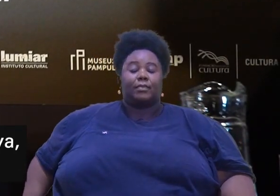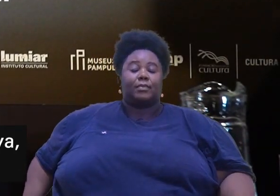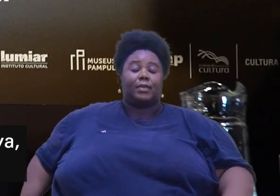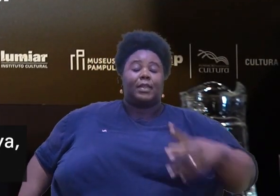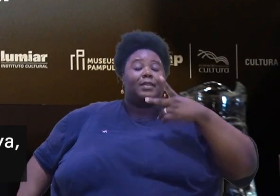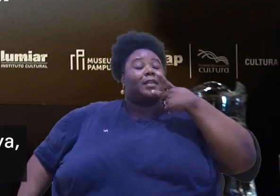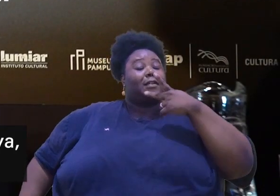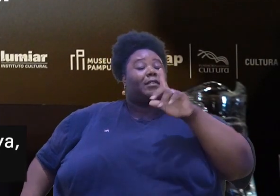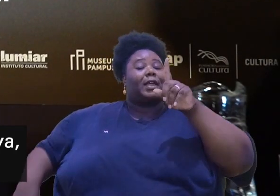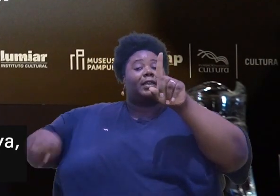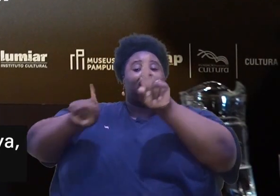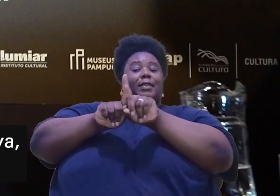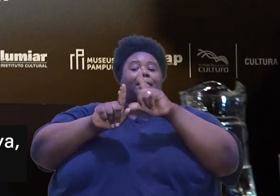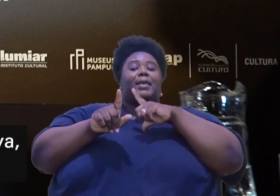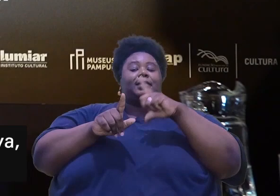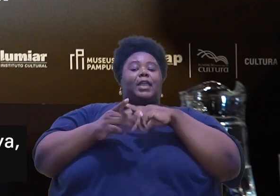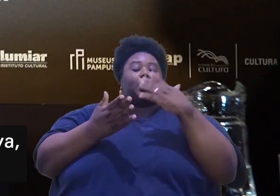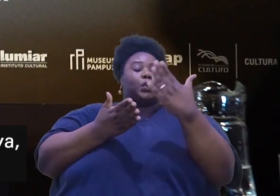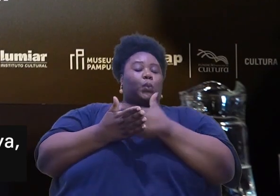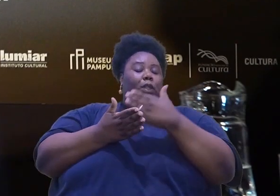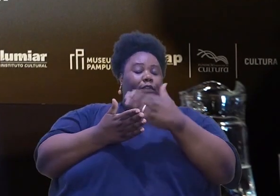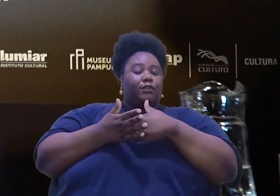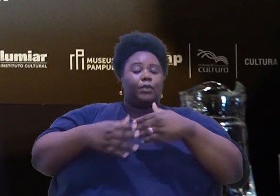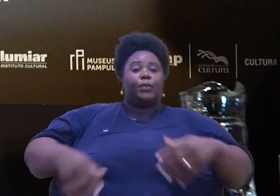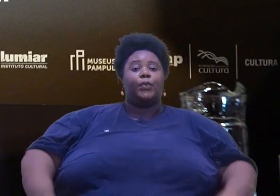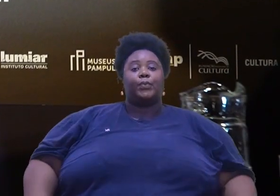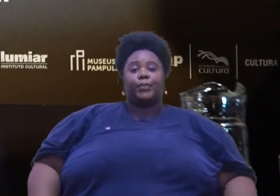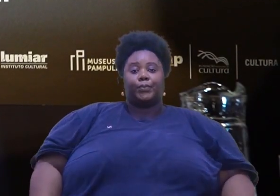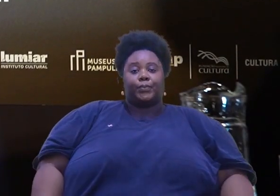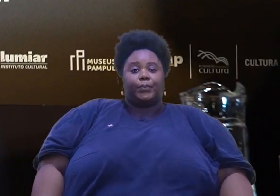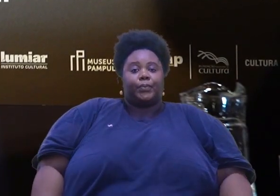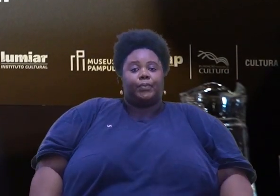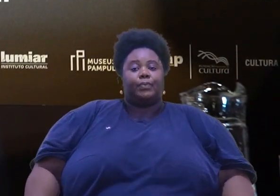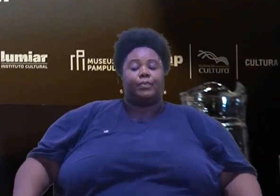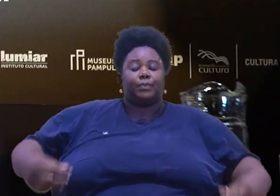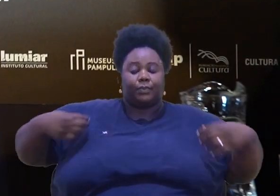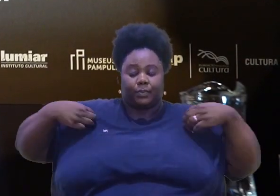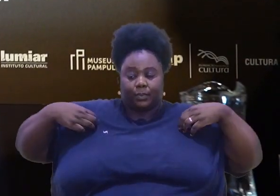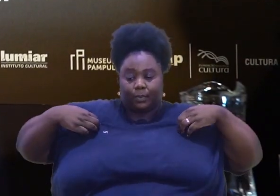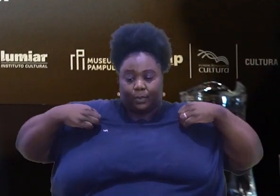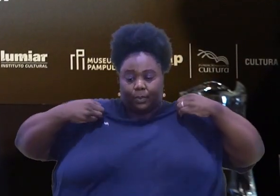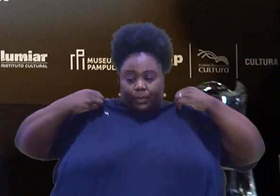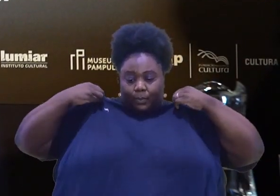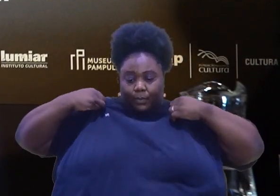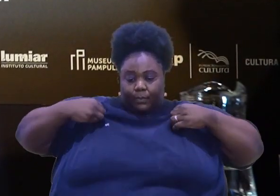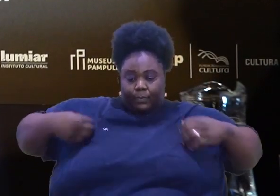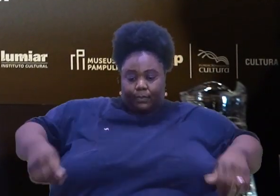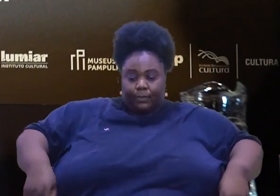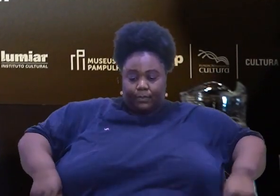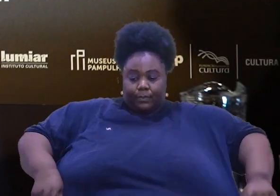das personagens do livro. E esse meu tio, inclusive,